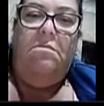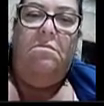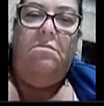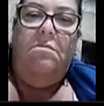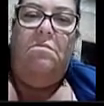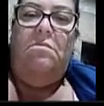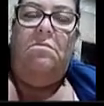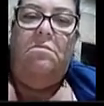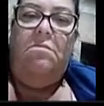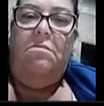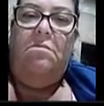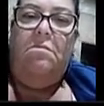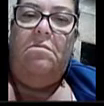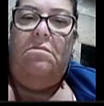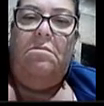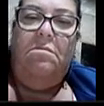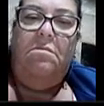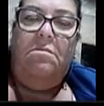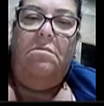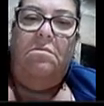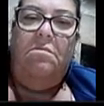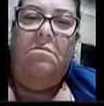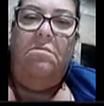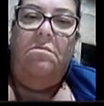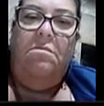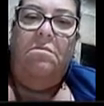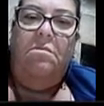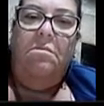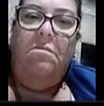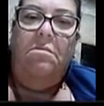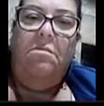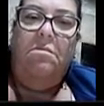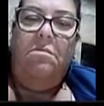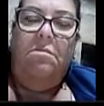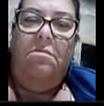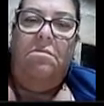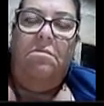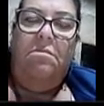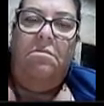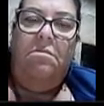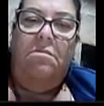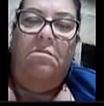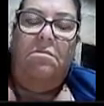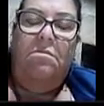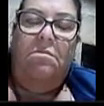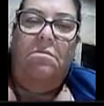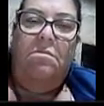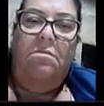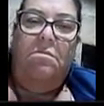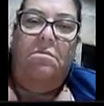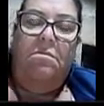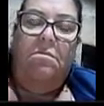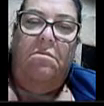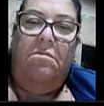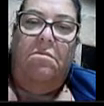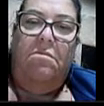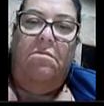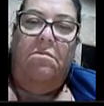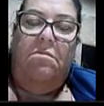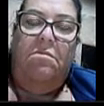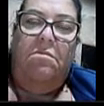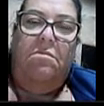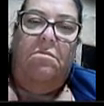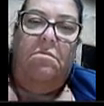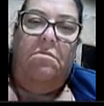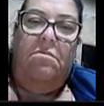sabe que nem é dislexia, né? Eu falei, não, mas me manda todo mundo, que eu prefiro, de repente, eu ver se é ou não é. E aí tem um caso que me ficou